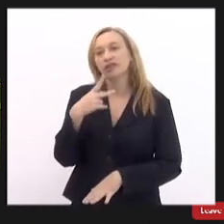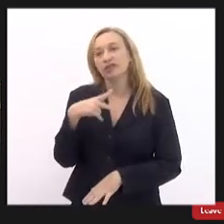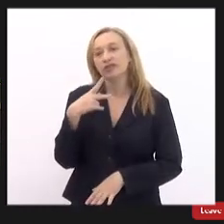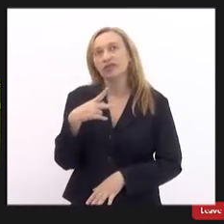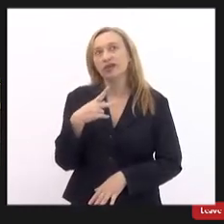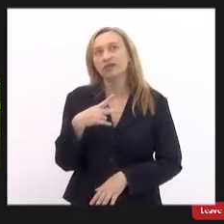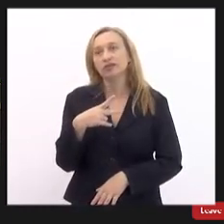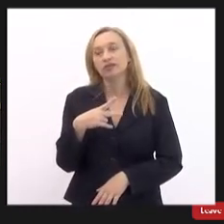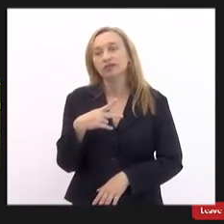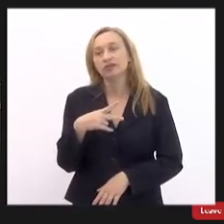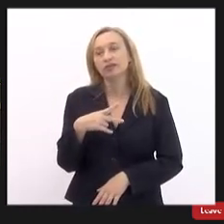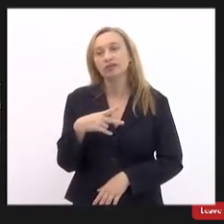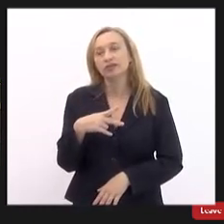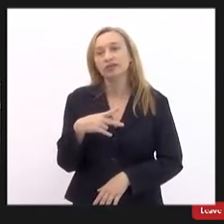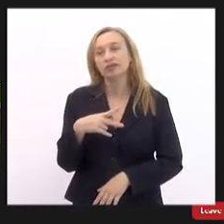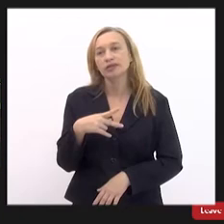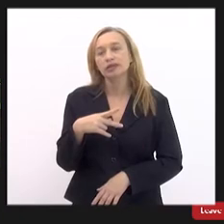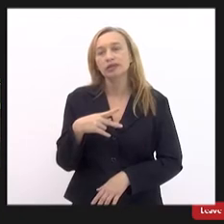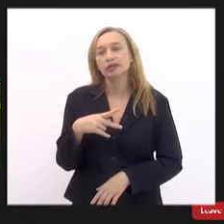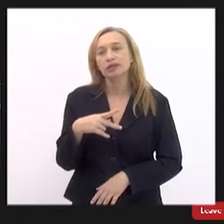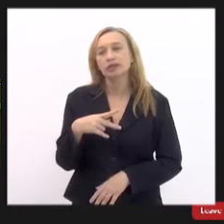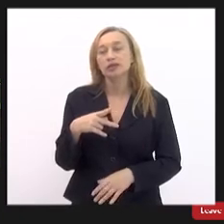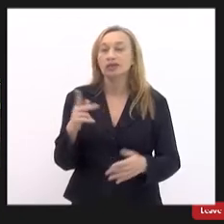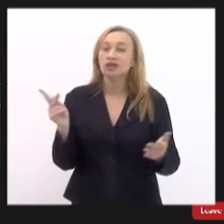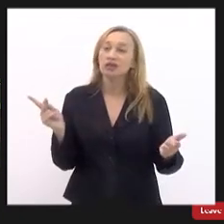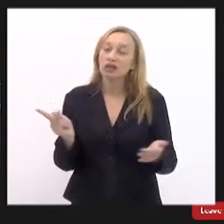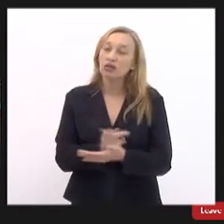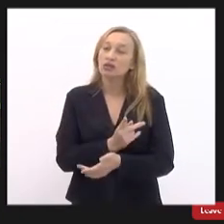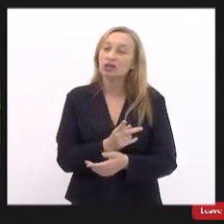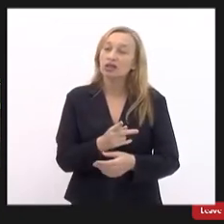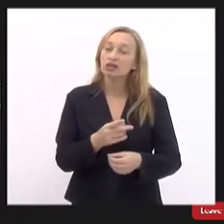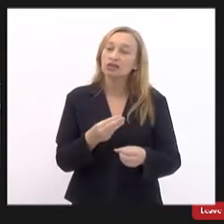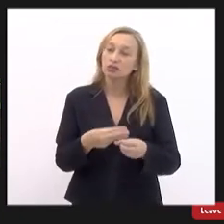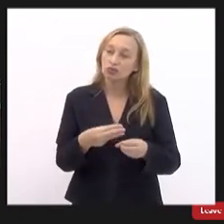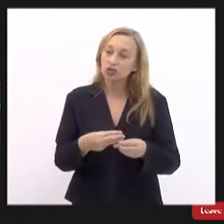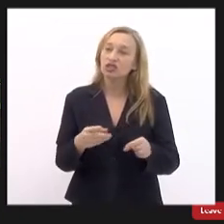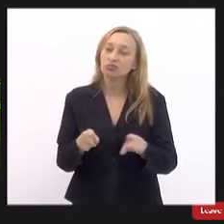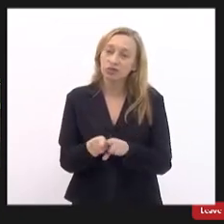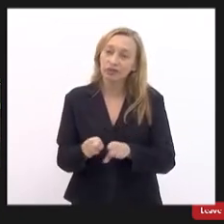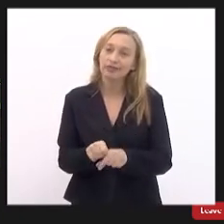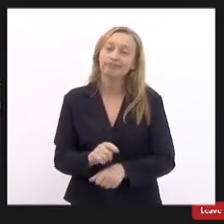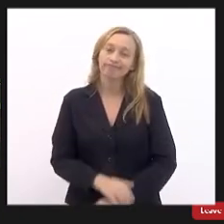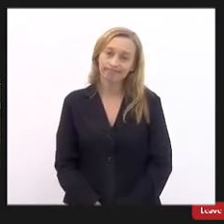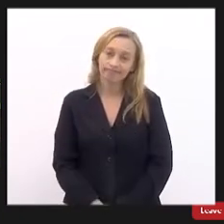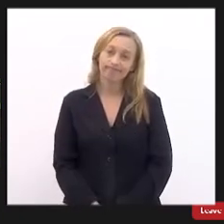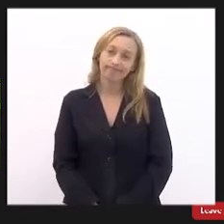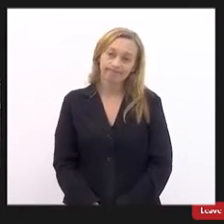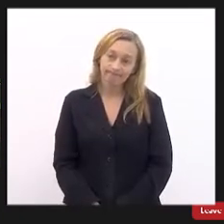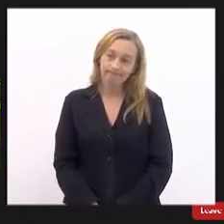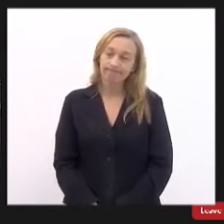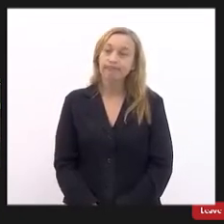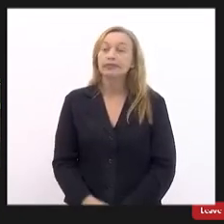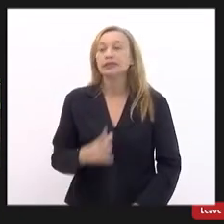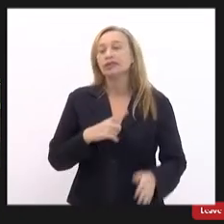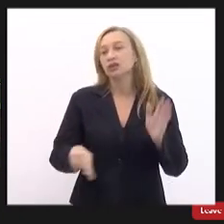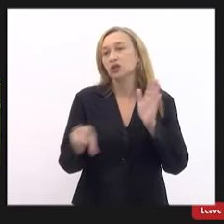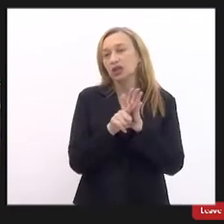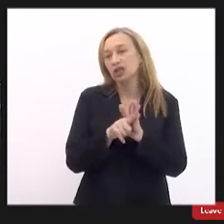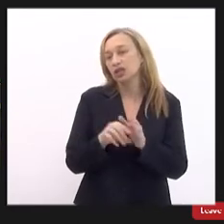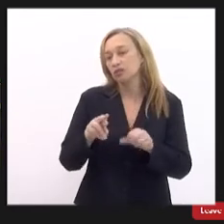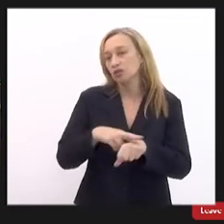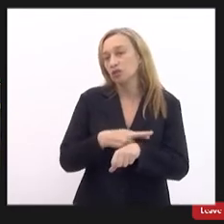eu falo que esse reflexo acaba acontecendo nos municípios. Né? Eu tenho a lei de Belford